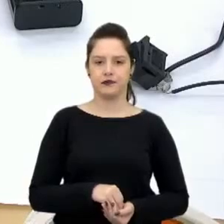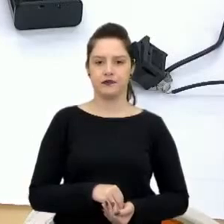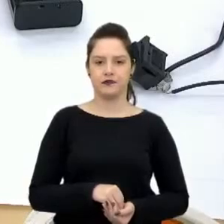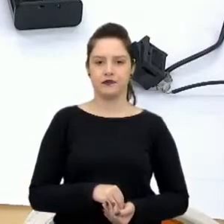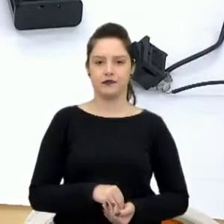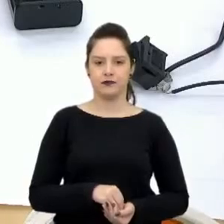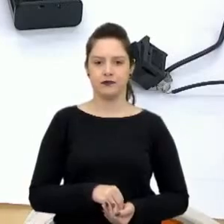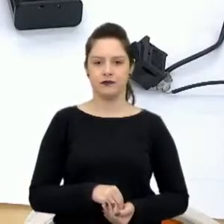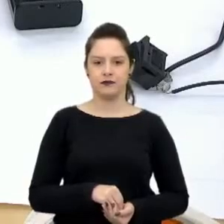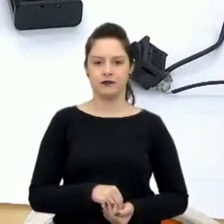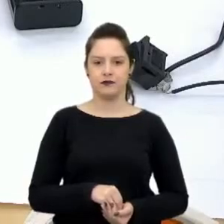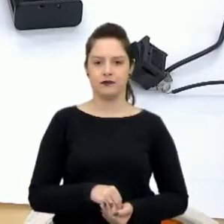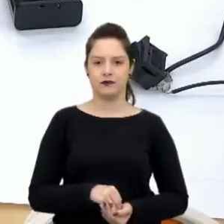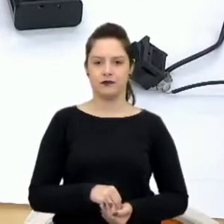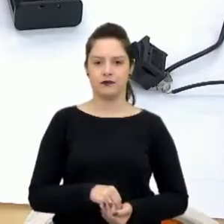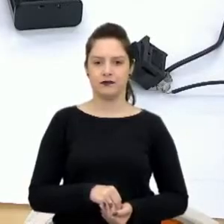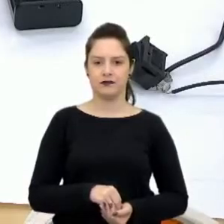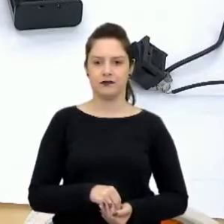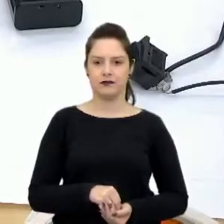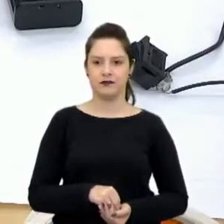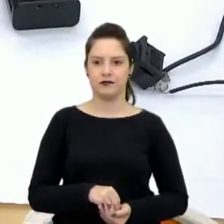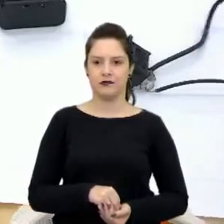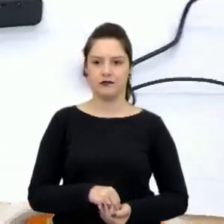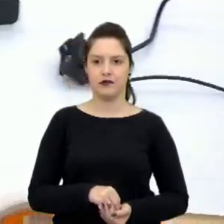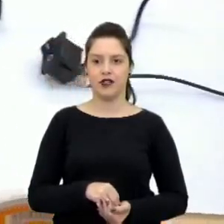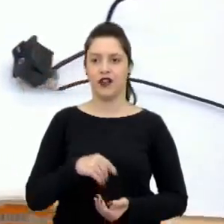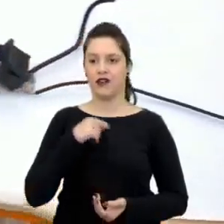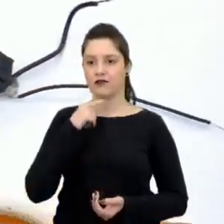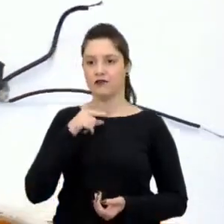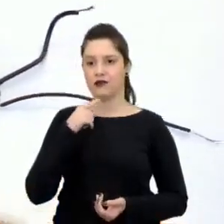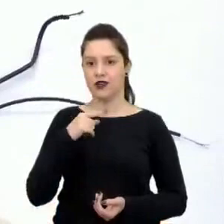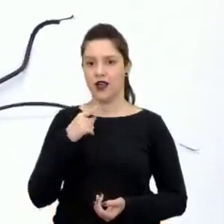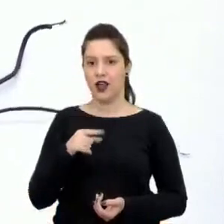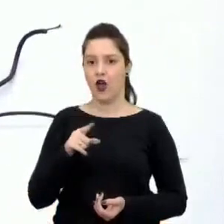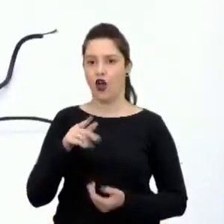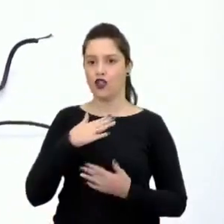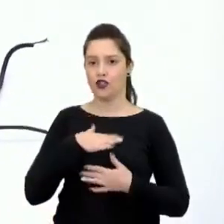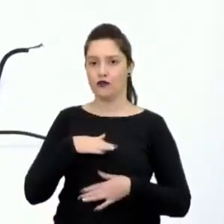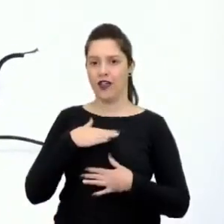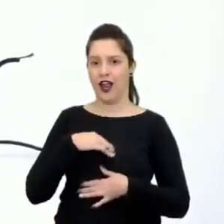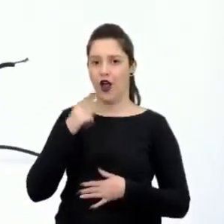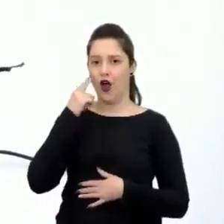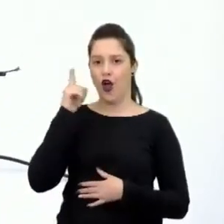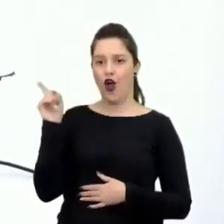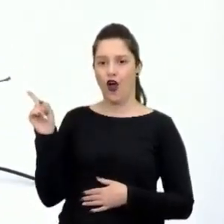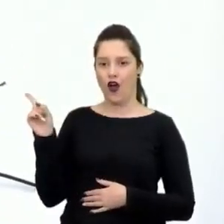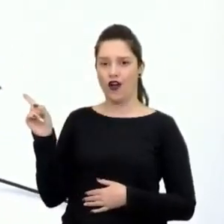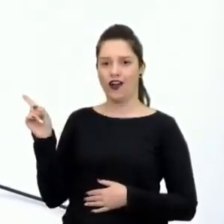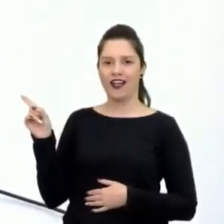ela não tá movendo direito. Tá devagarinho.